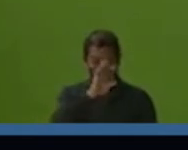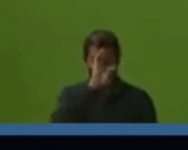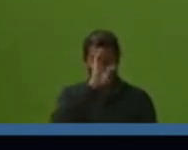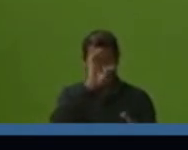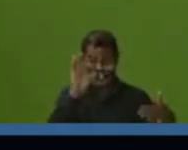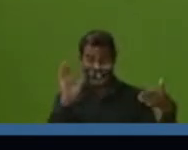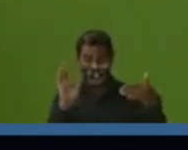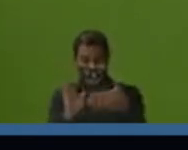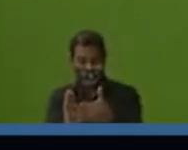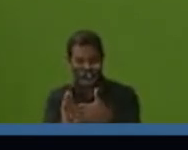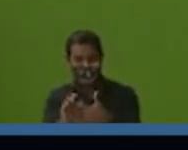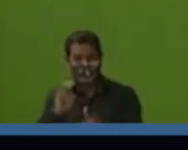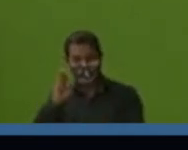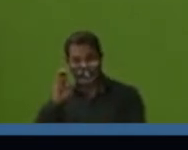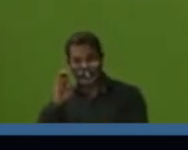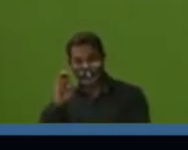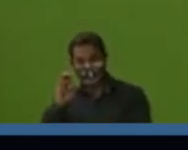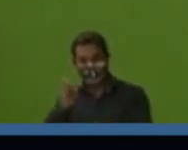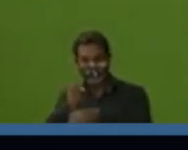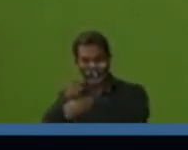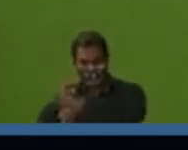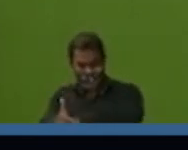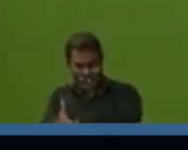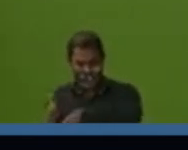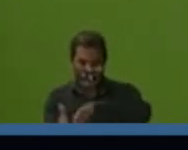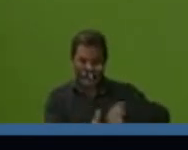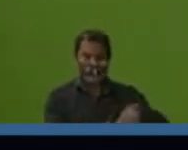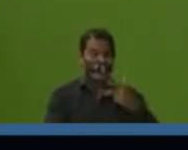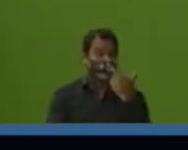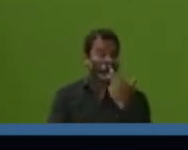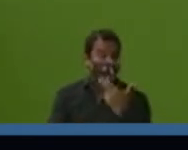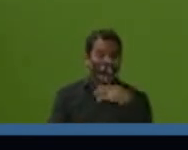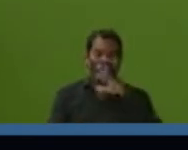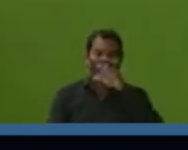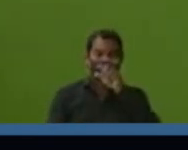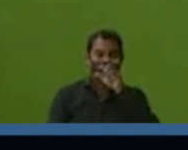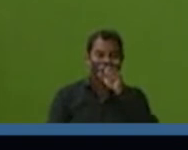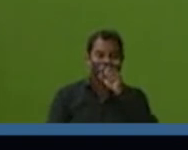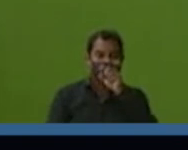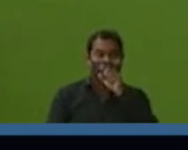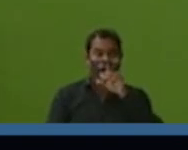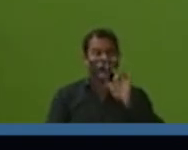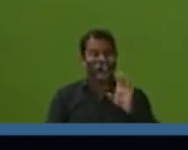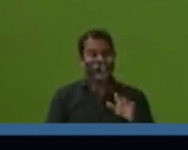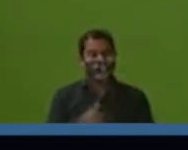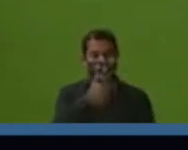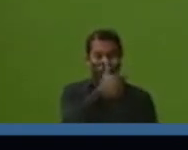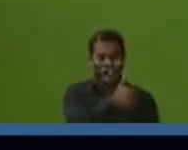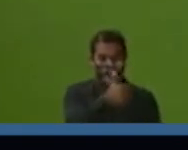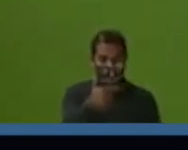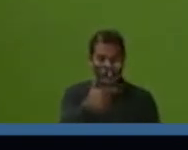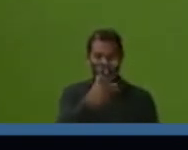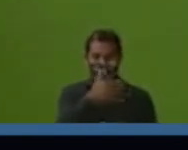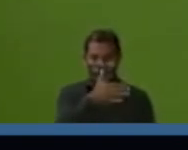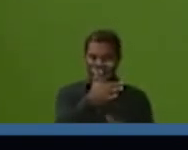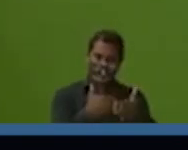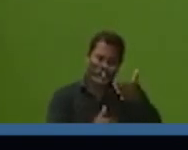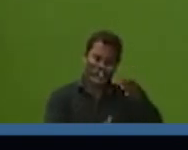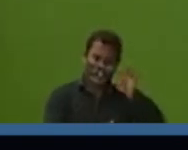Na cor laranja, há sim uma flexibilização maior, das 22